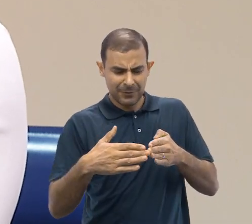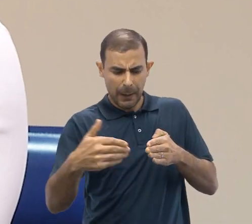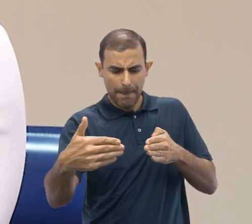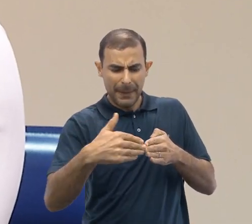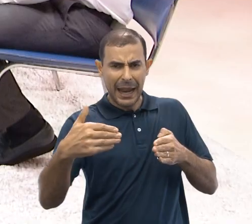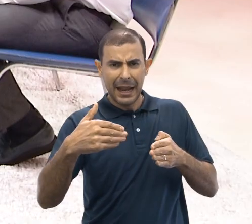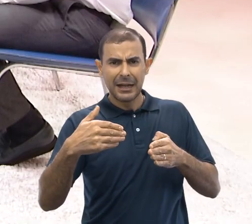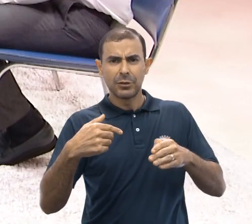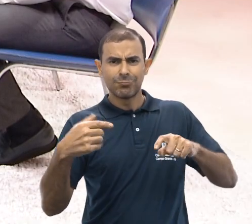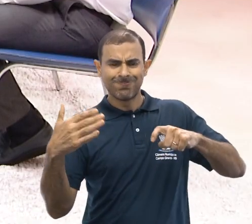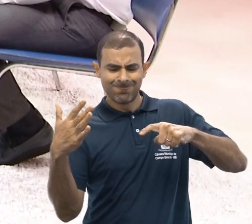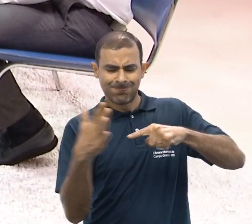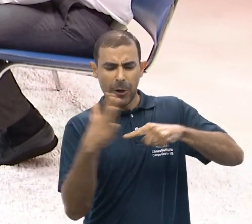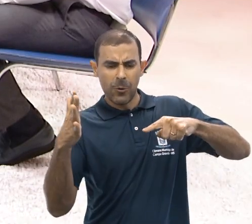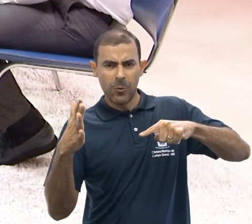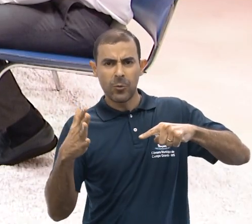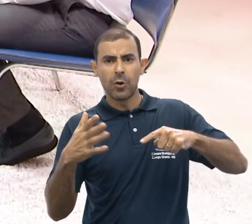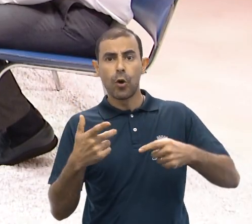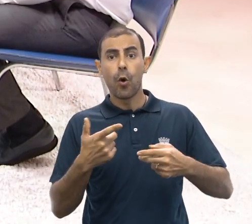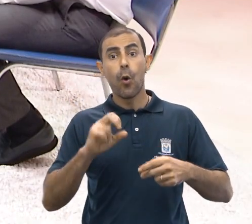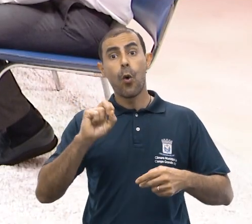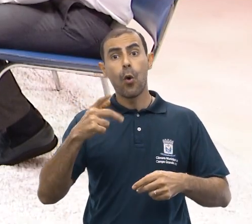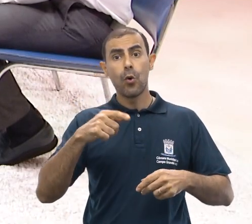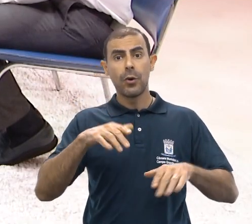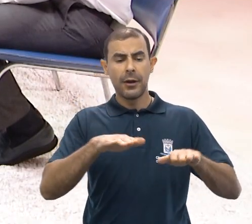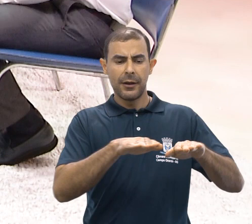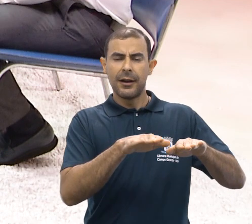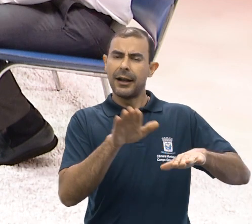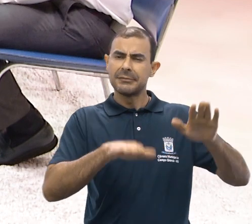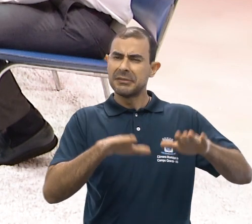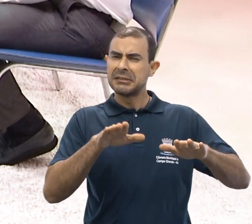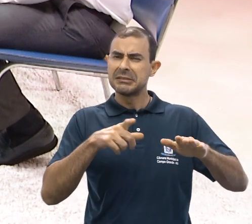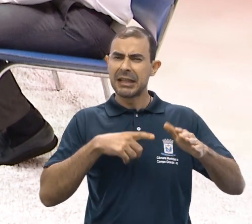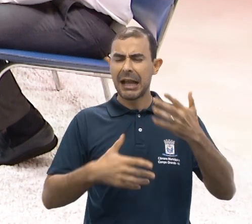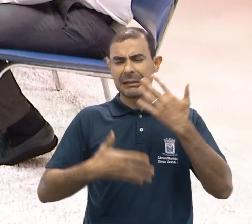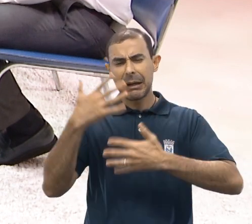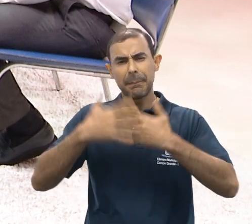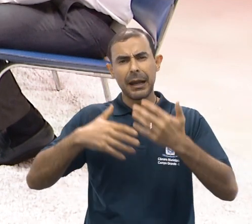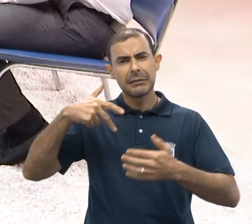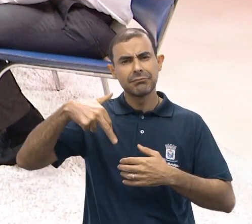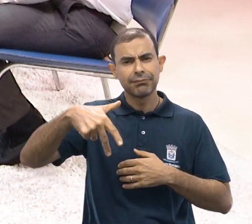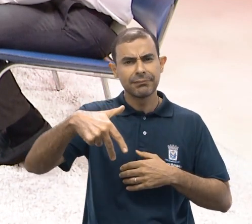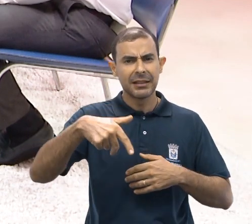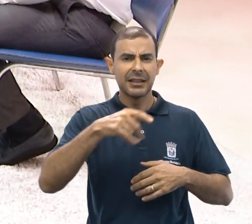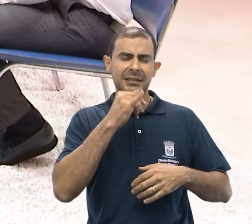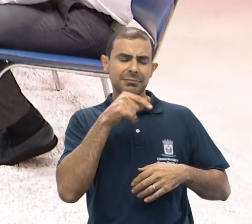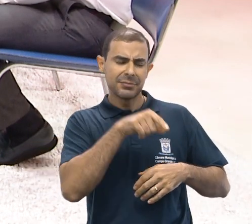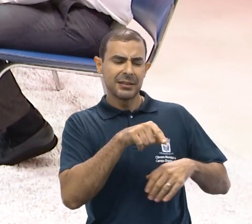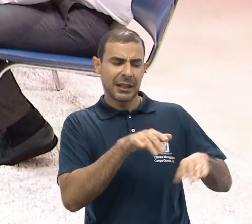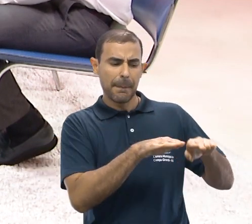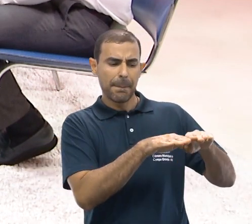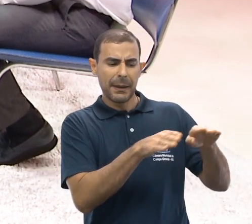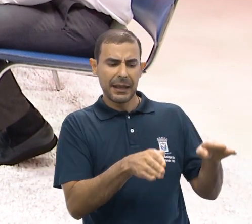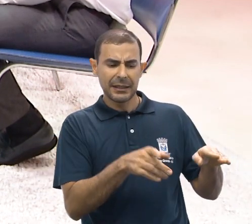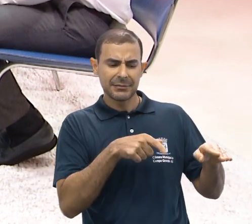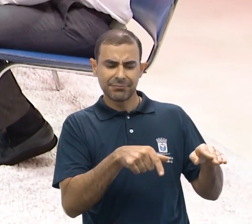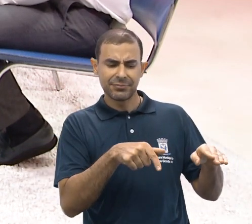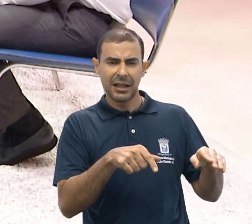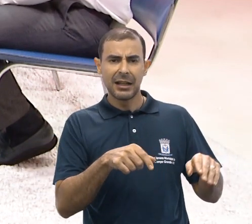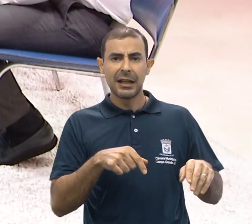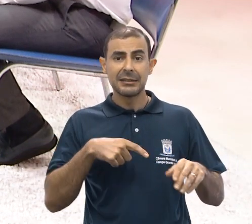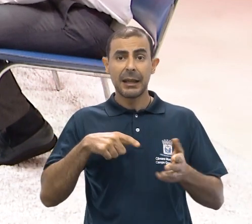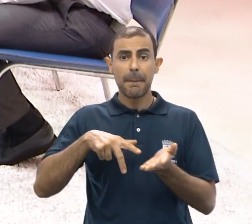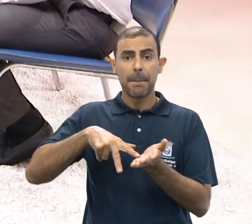perto, coisas que possam atrapalhar o caminhar, às vezes a mesa, ela tem um detalhezinho, tapete, né? Um tapete e tal, ele arrasta o